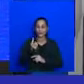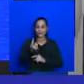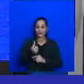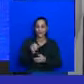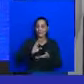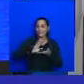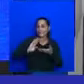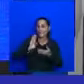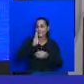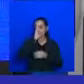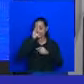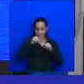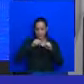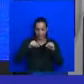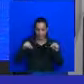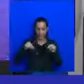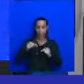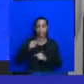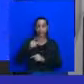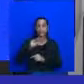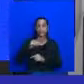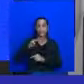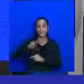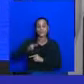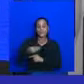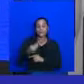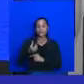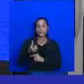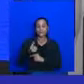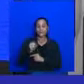6.156. Tem prêmio principal de